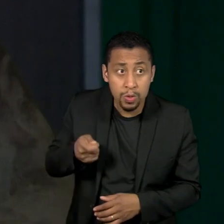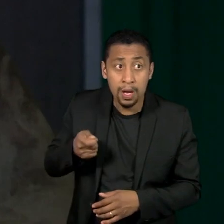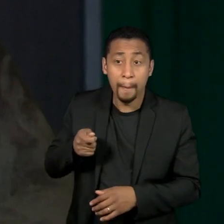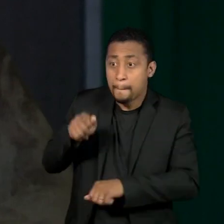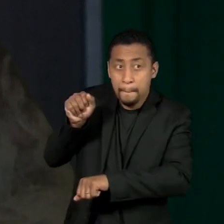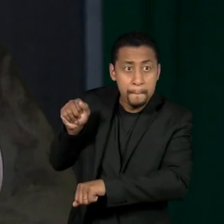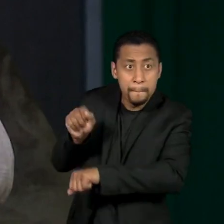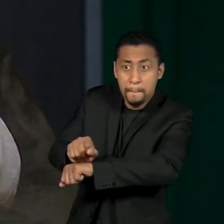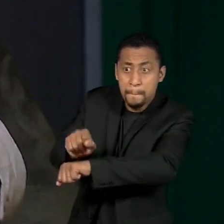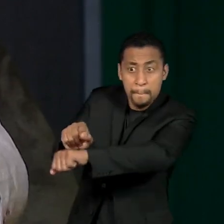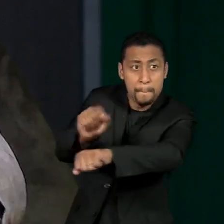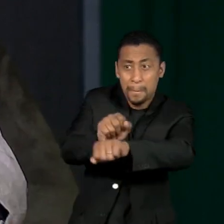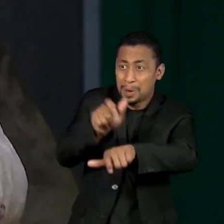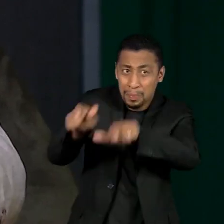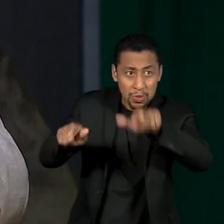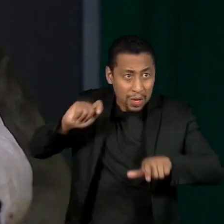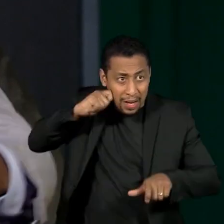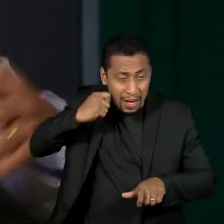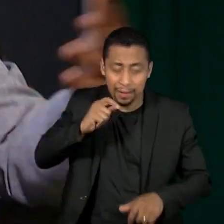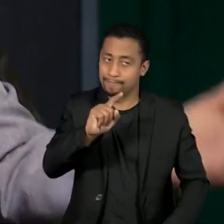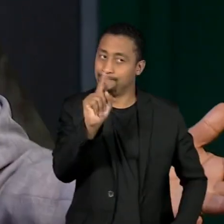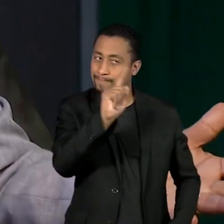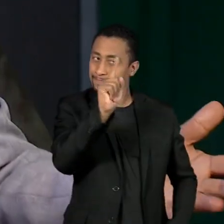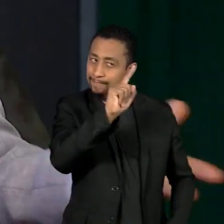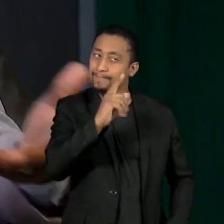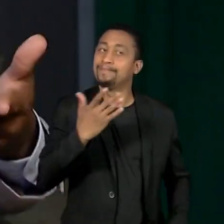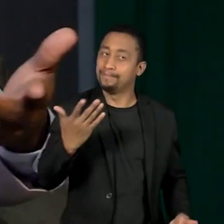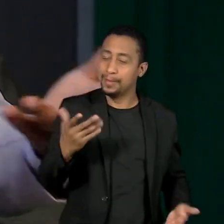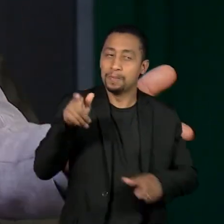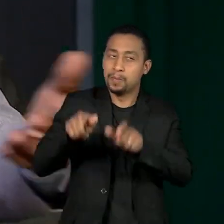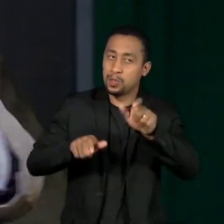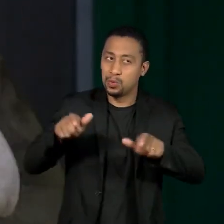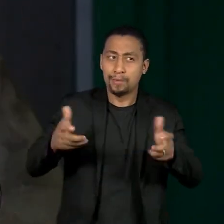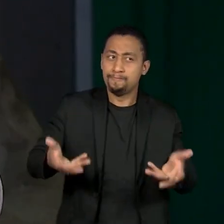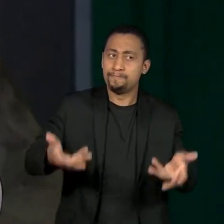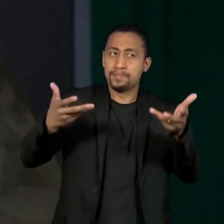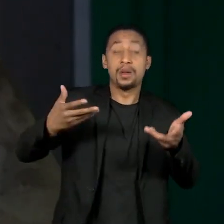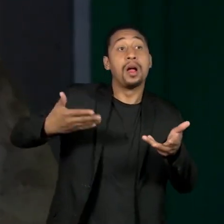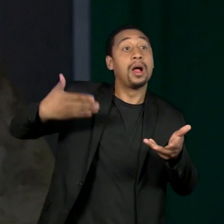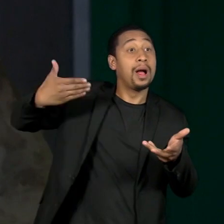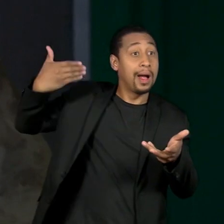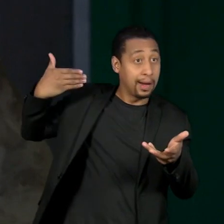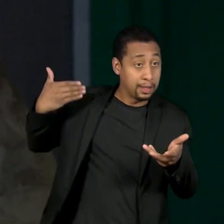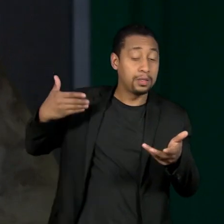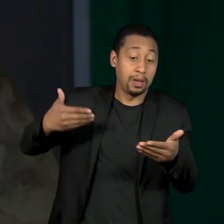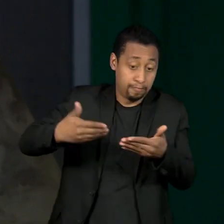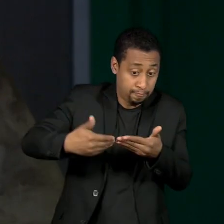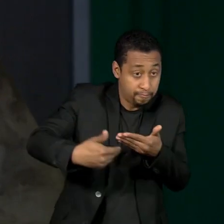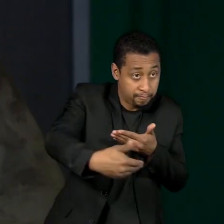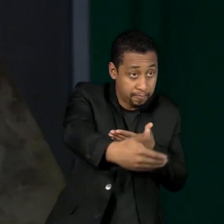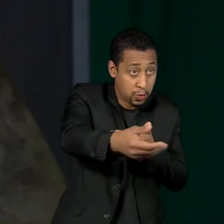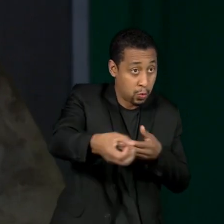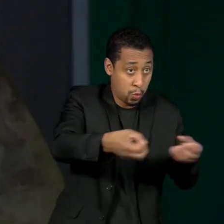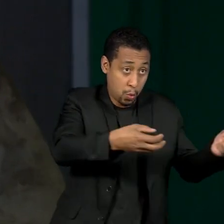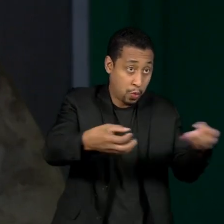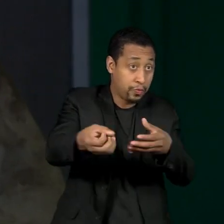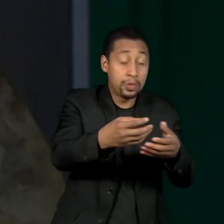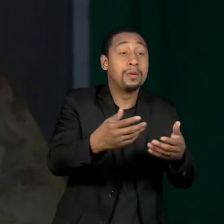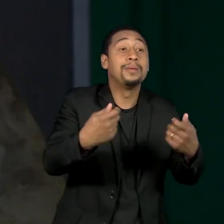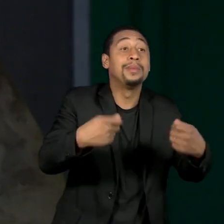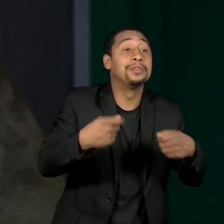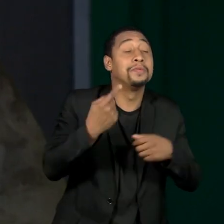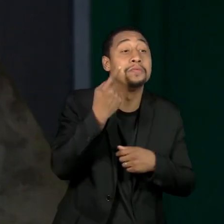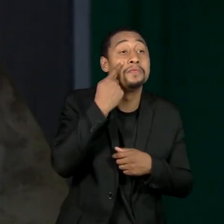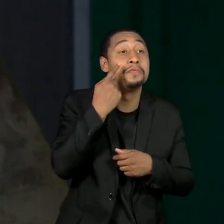estamos falando dos grandes escritores negros do passado, escritores negros do presente, e precisamos conhecer os